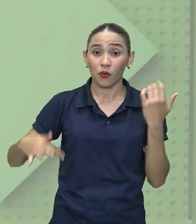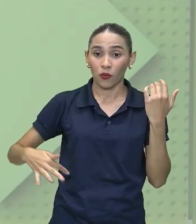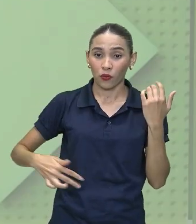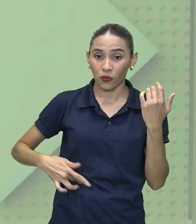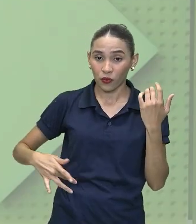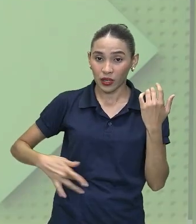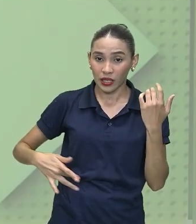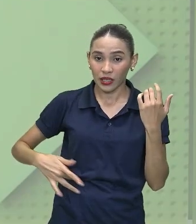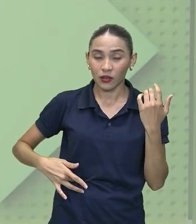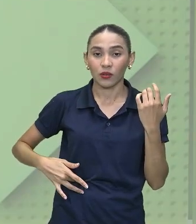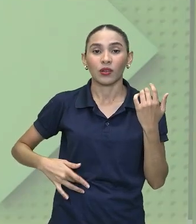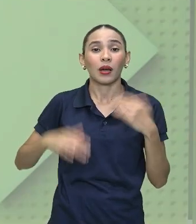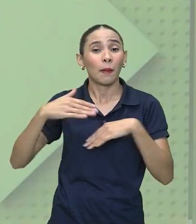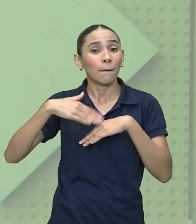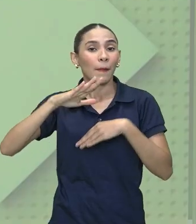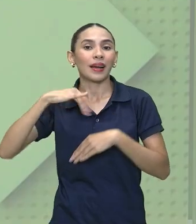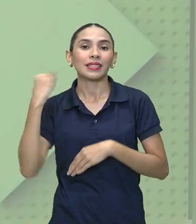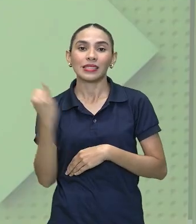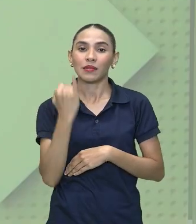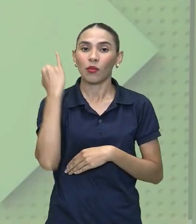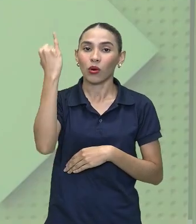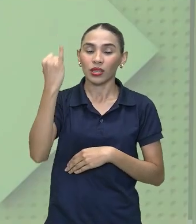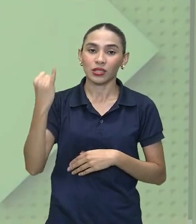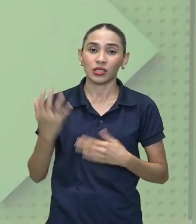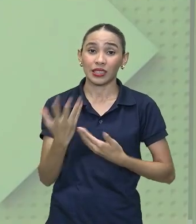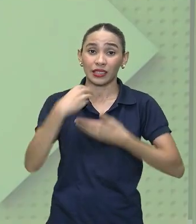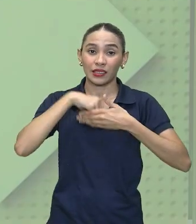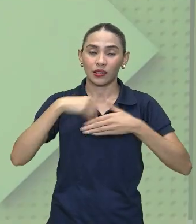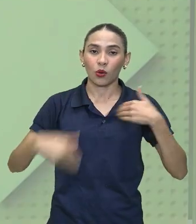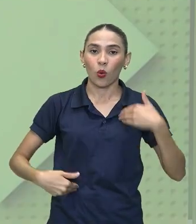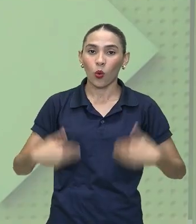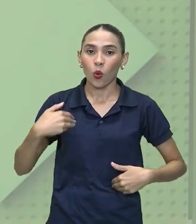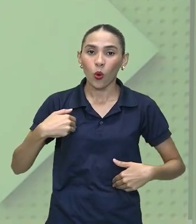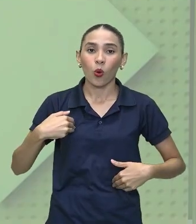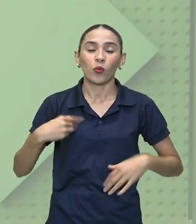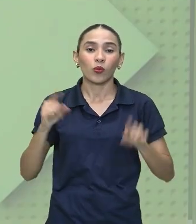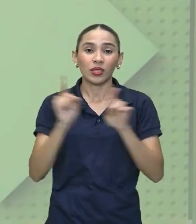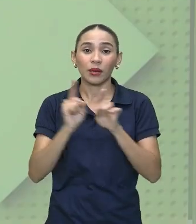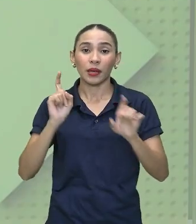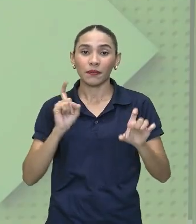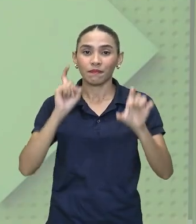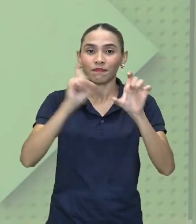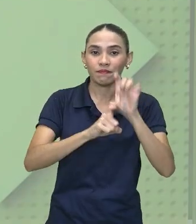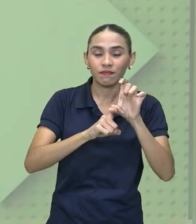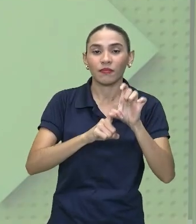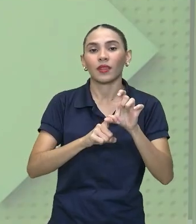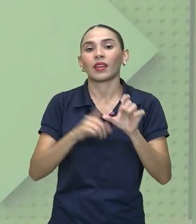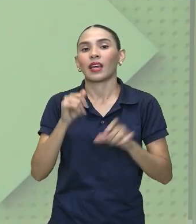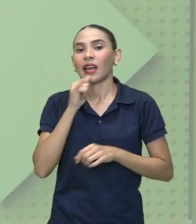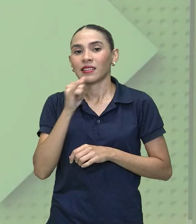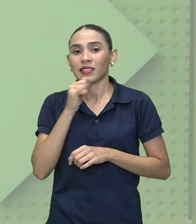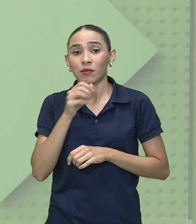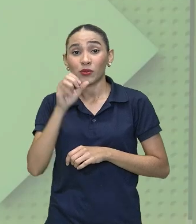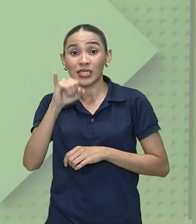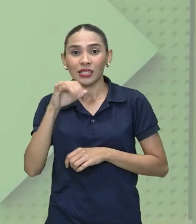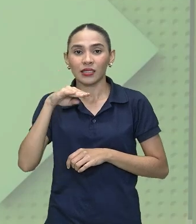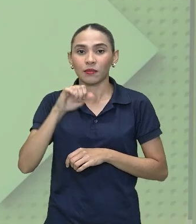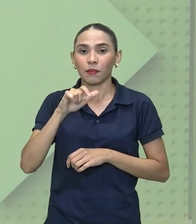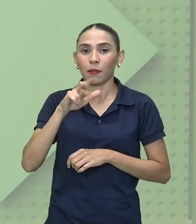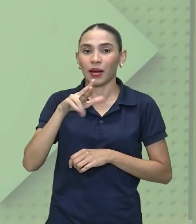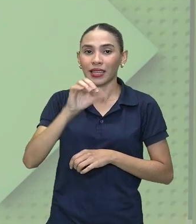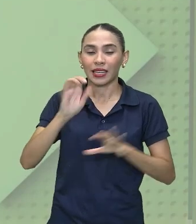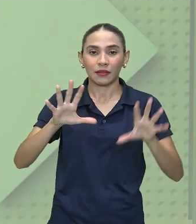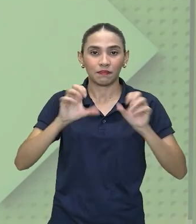ele é um dos órgãos mais importantes do nosso corpo e ele é comprometido quando a pessoa está com malária,